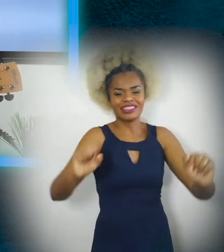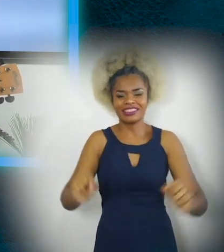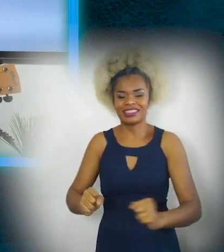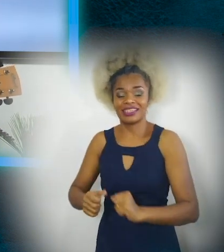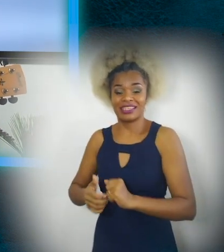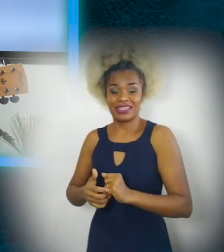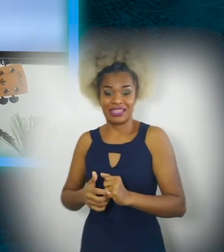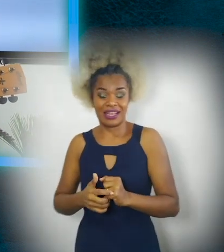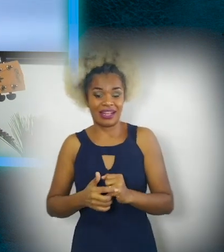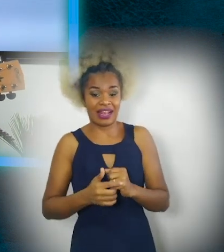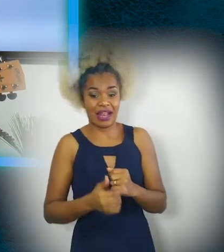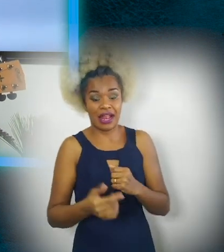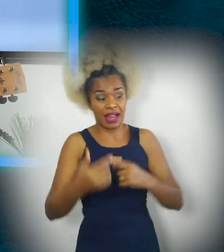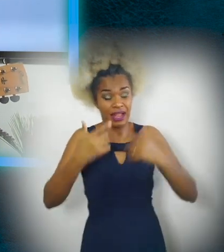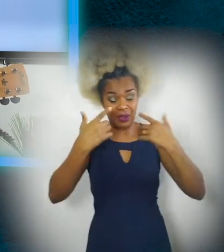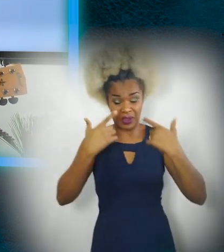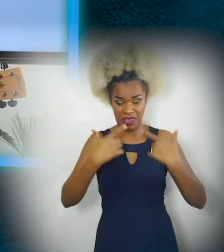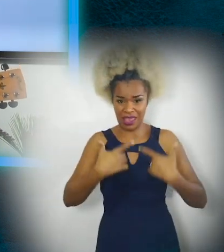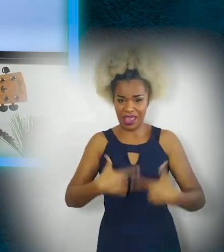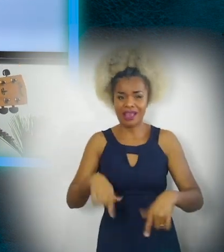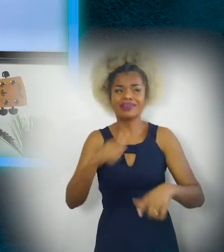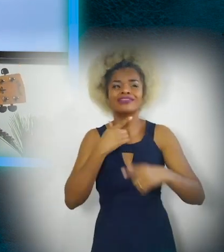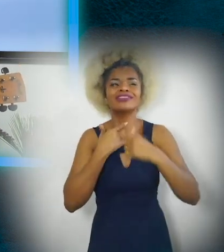fraternidade. Eu